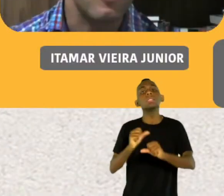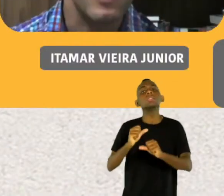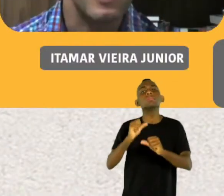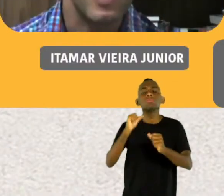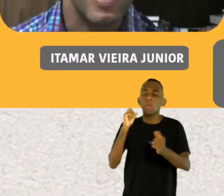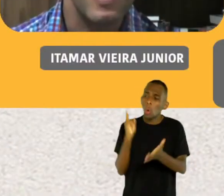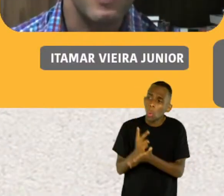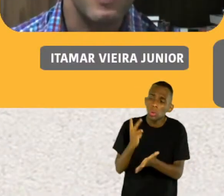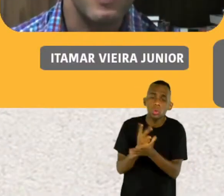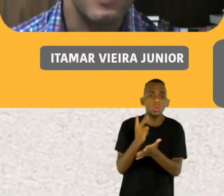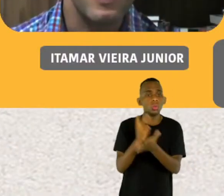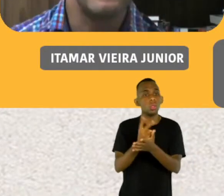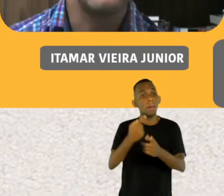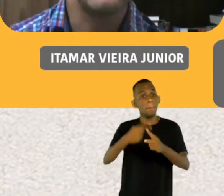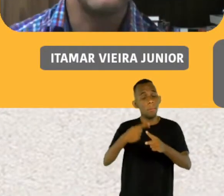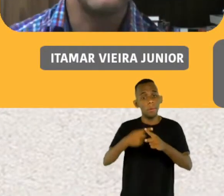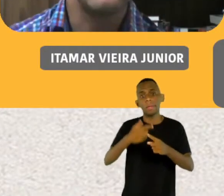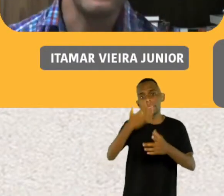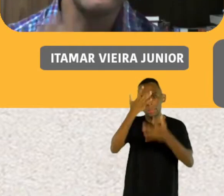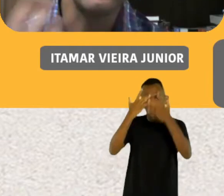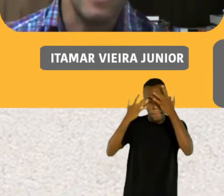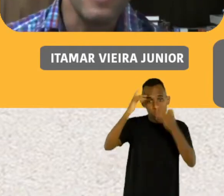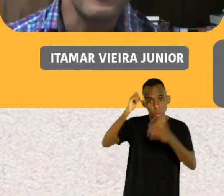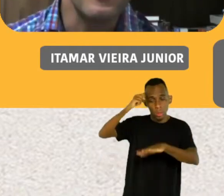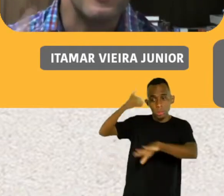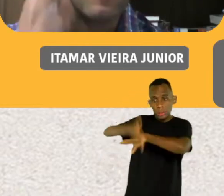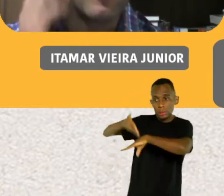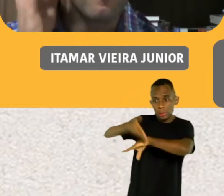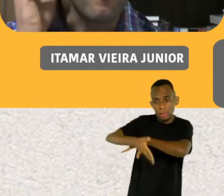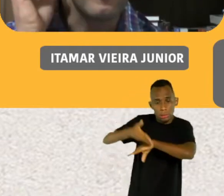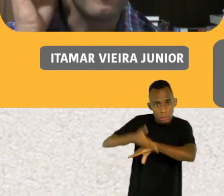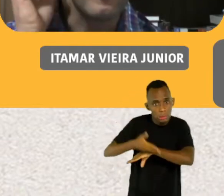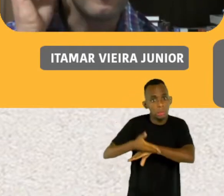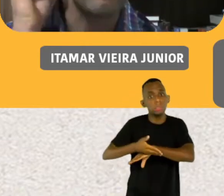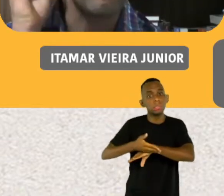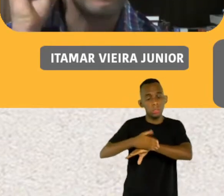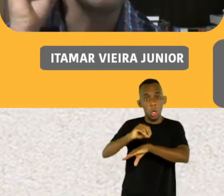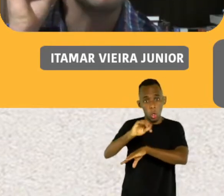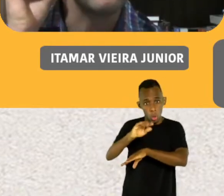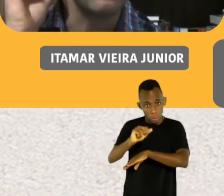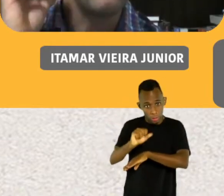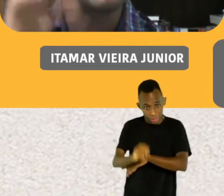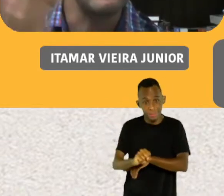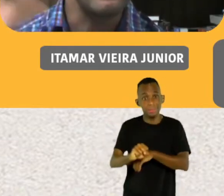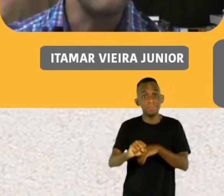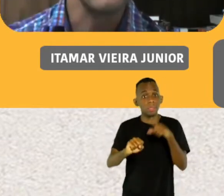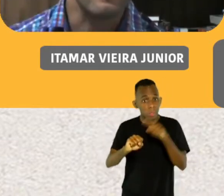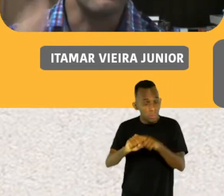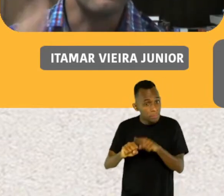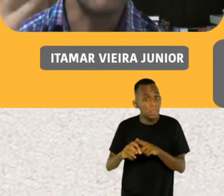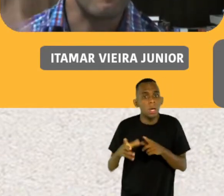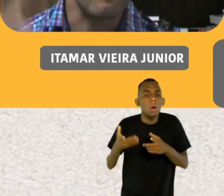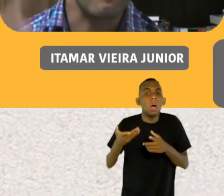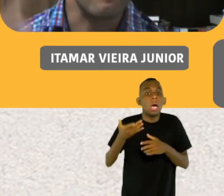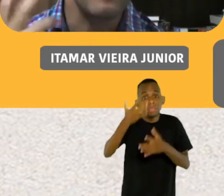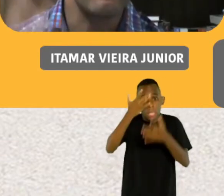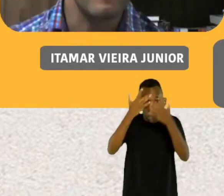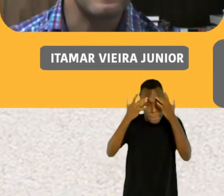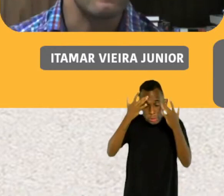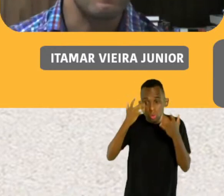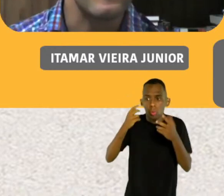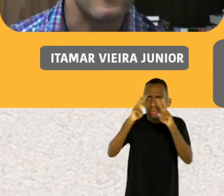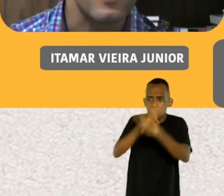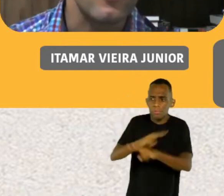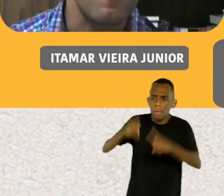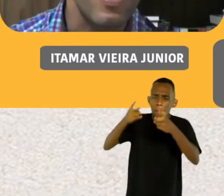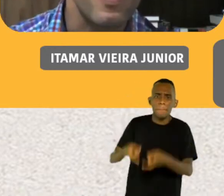essas pessoas egressas desse sistema de cotas, elas de fato estão aí nos provocando e